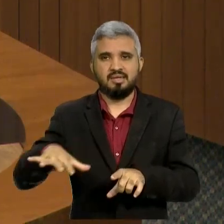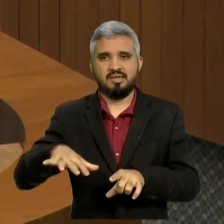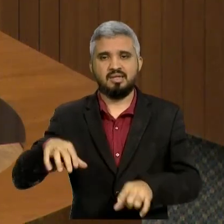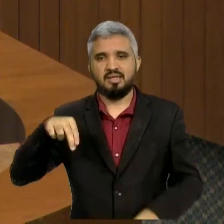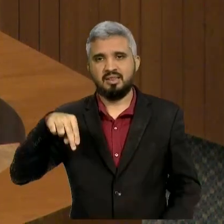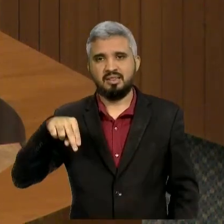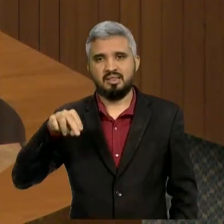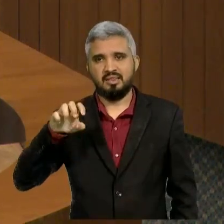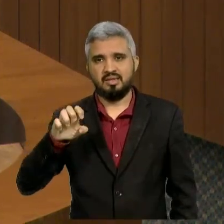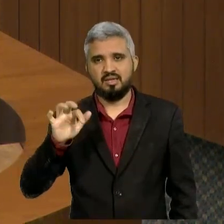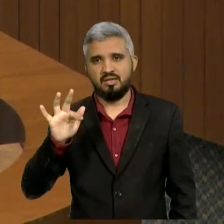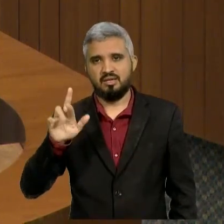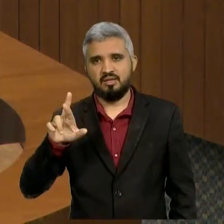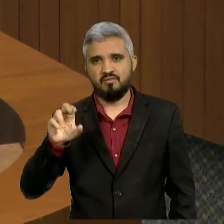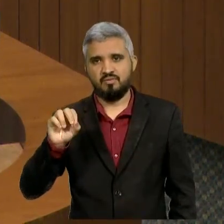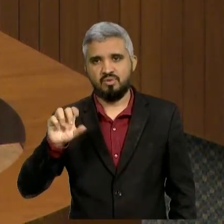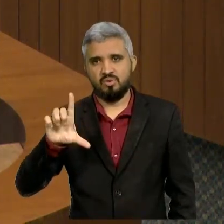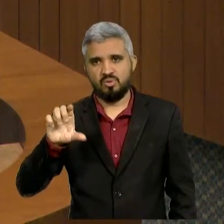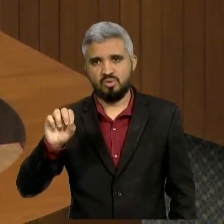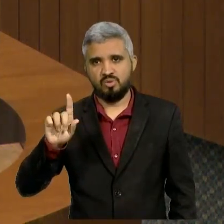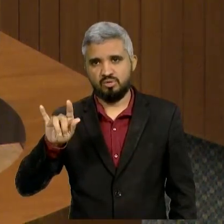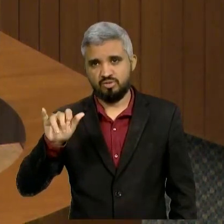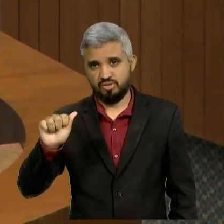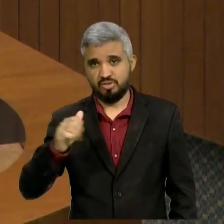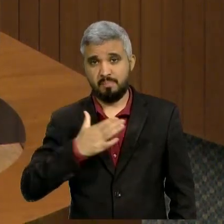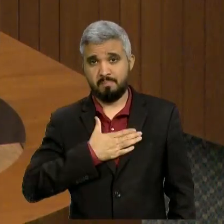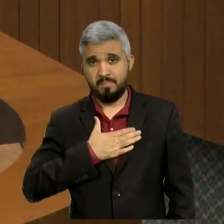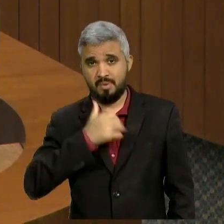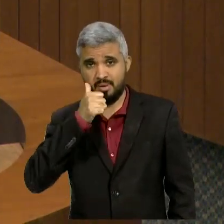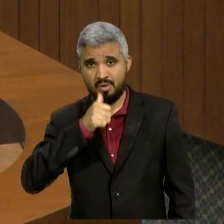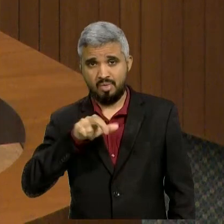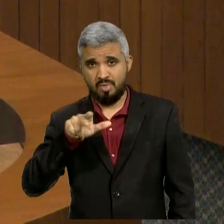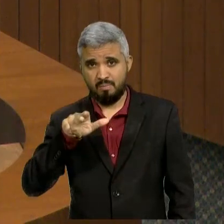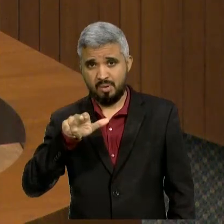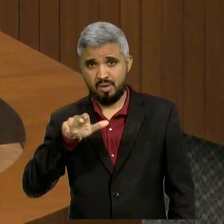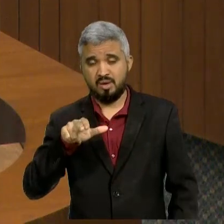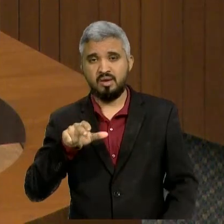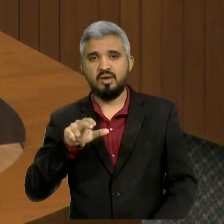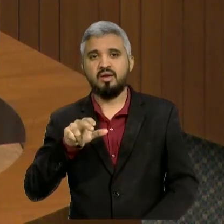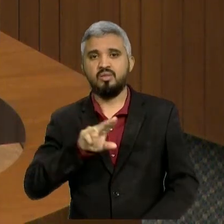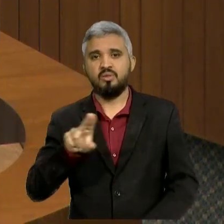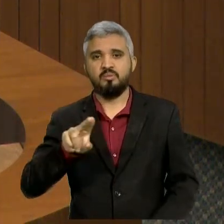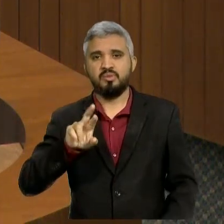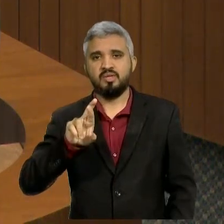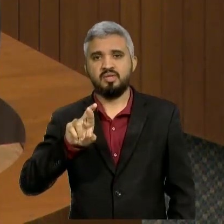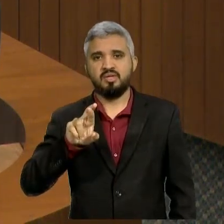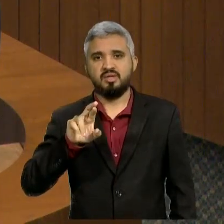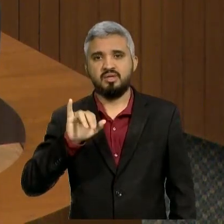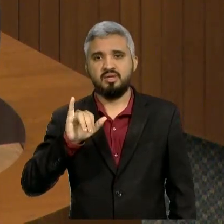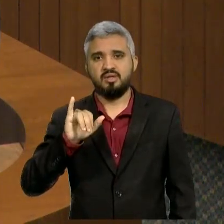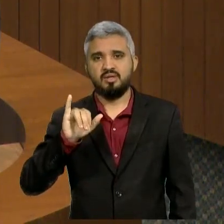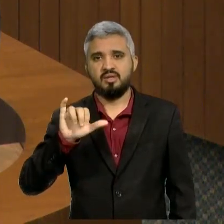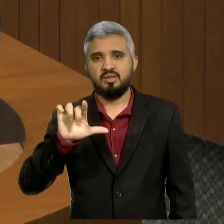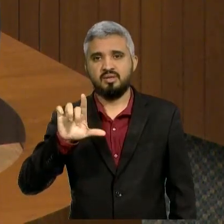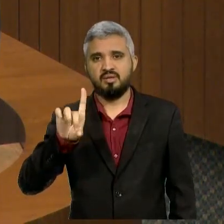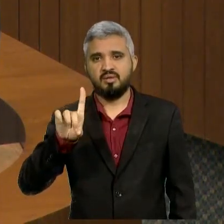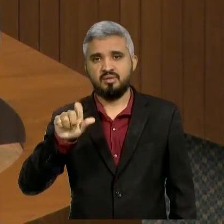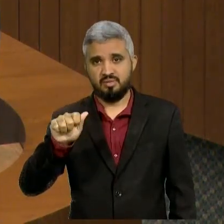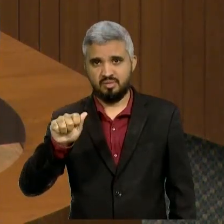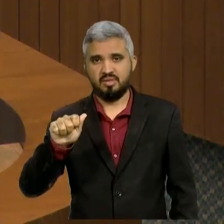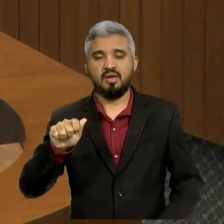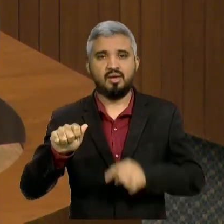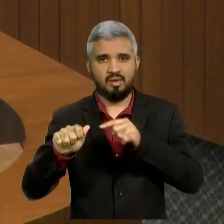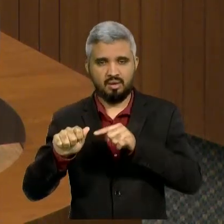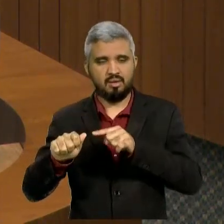especialidades e a nefrologia através da minha irmã Dra Hilda que tem atendido toda vez que precisa atendido da melhor maneira